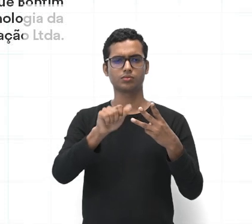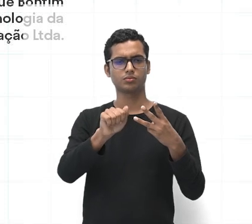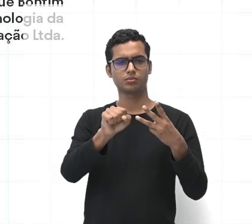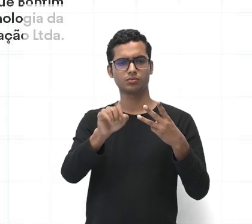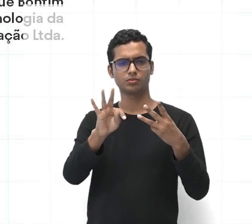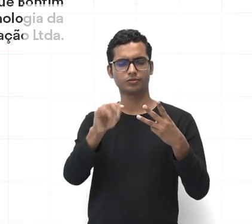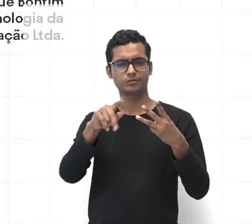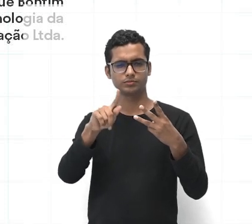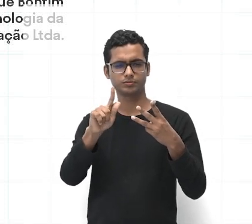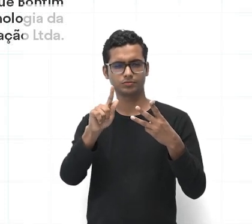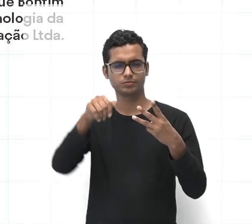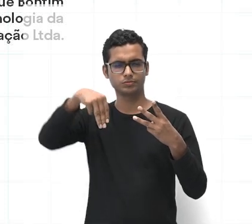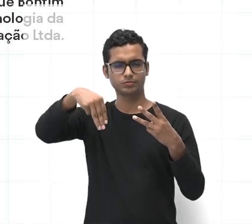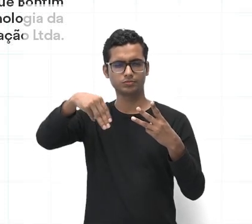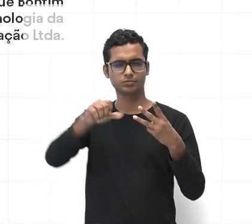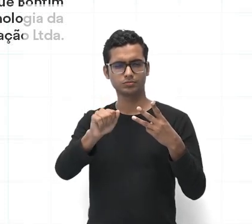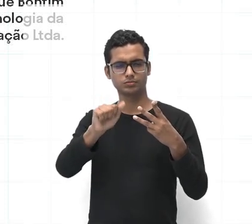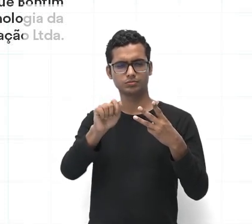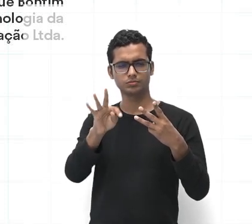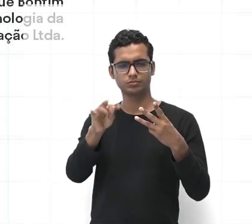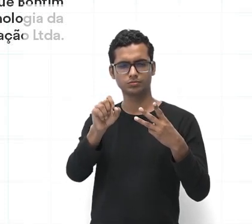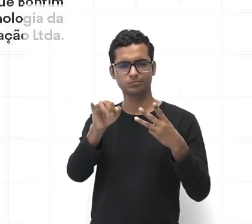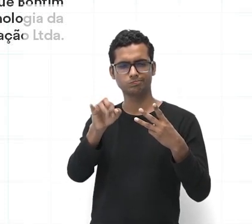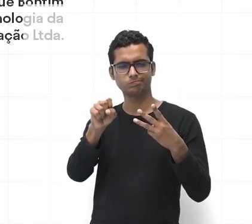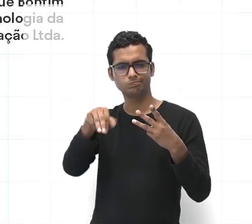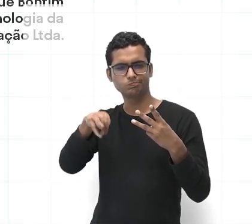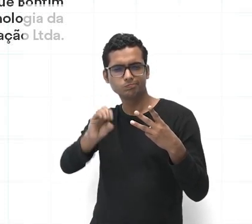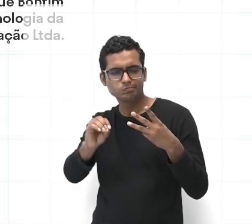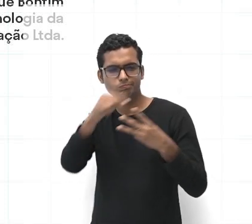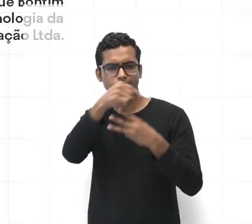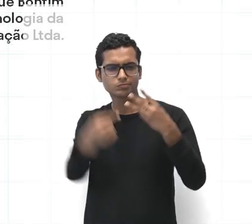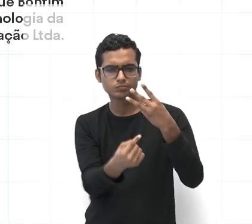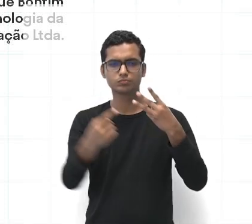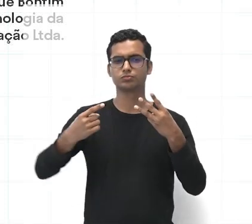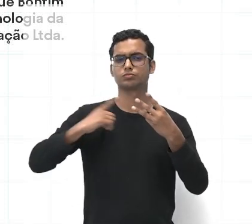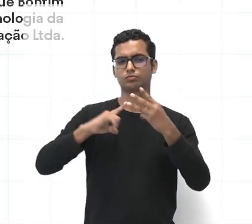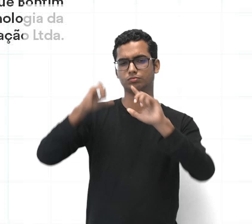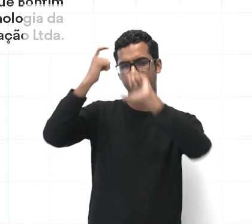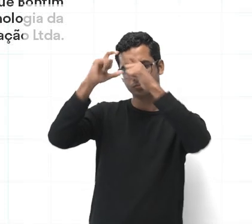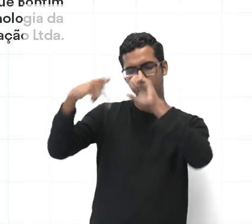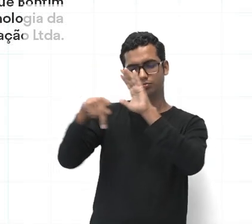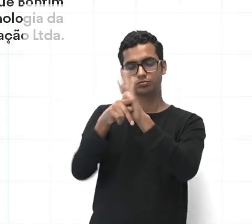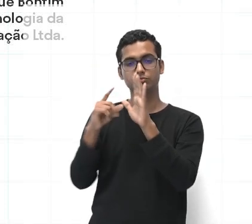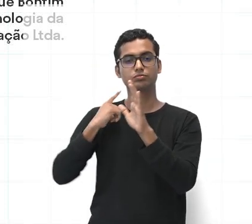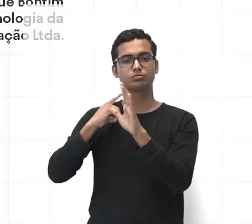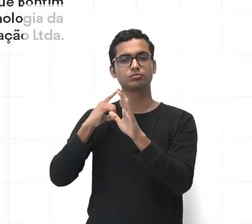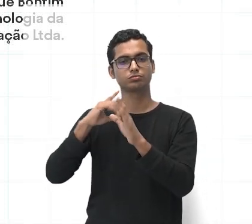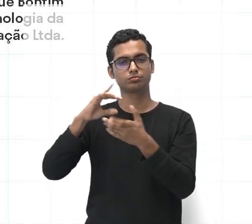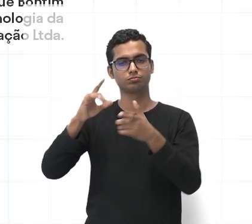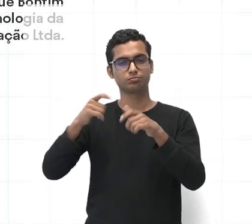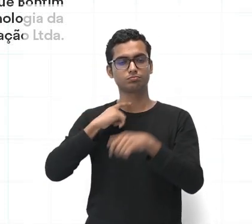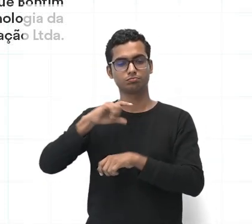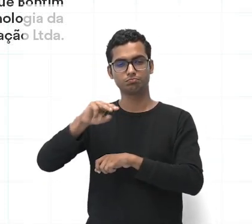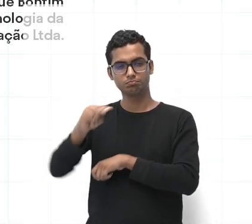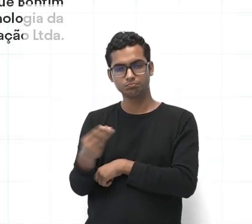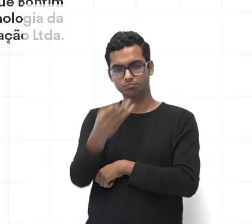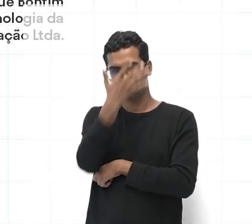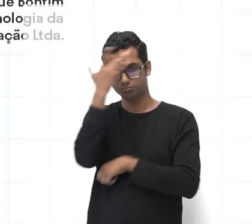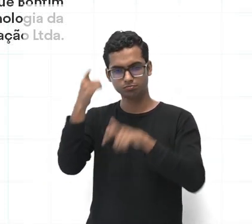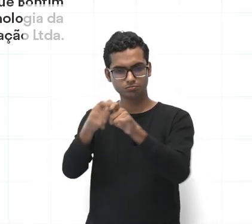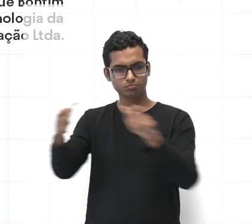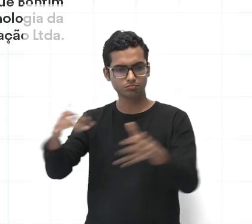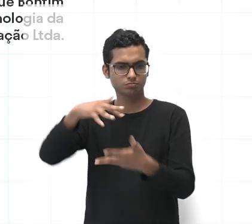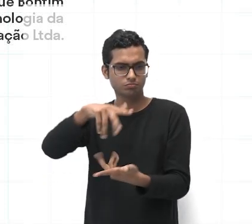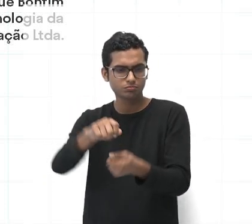da visão que afetam milhões de pessoas em todo o mundo. As causas, embora as causas ainda não